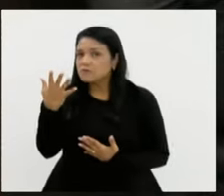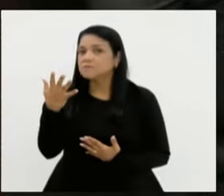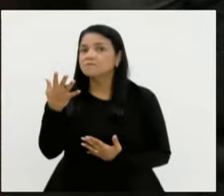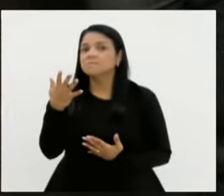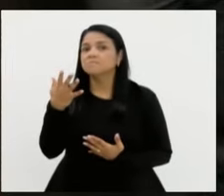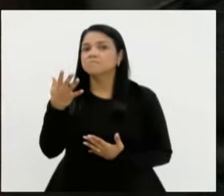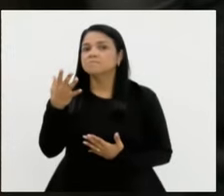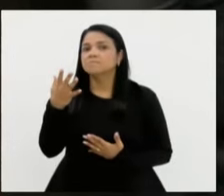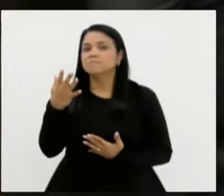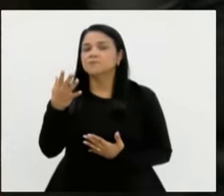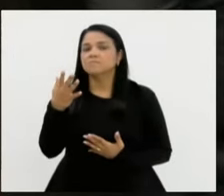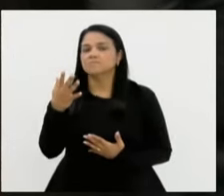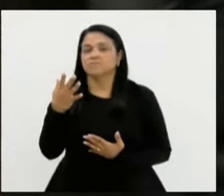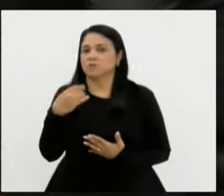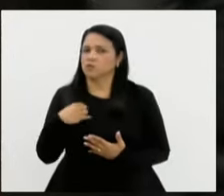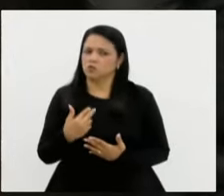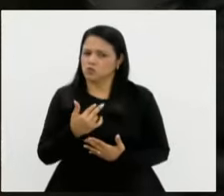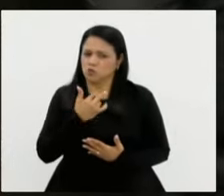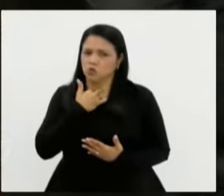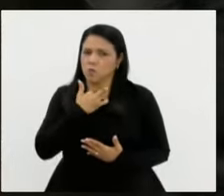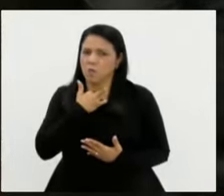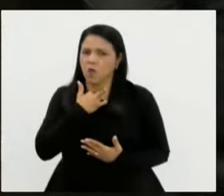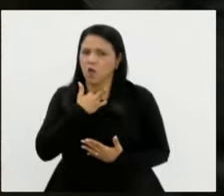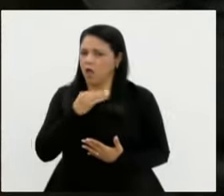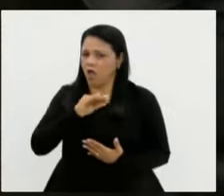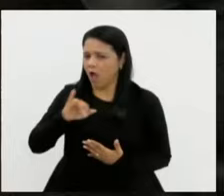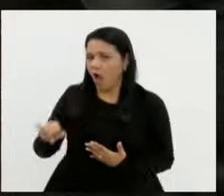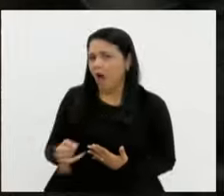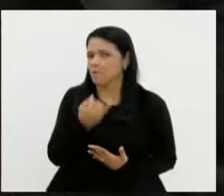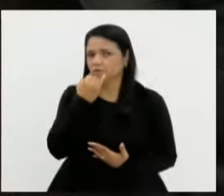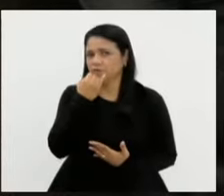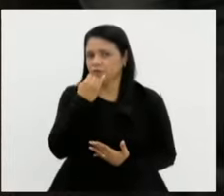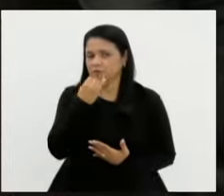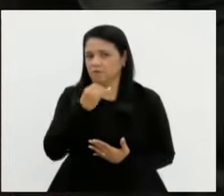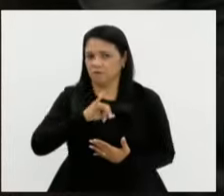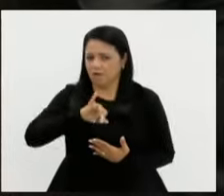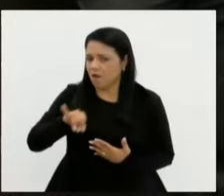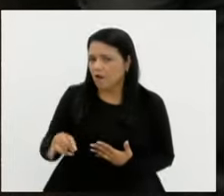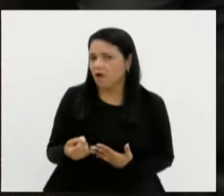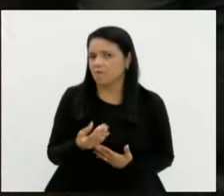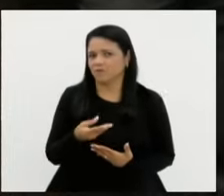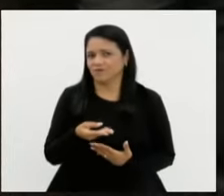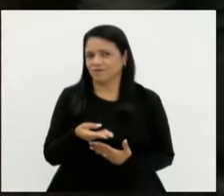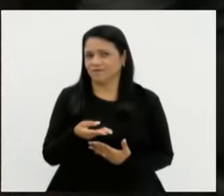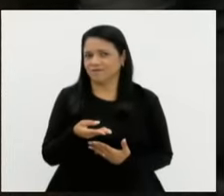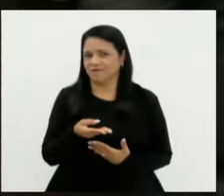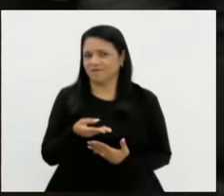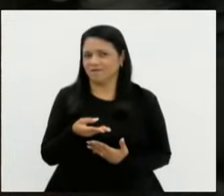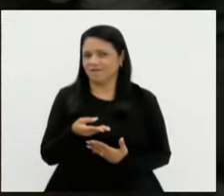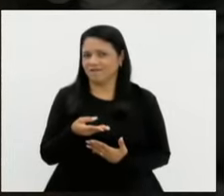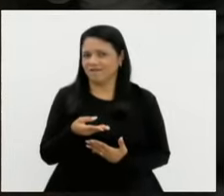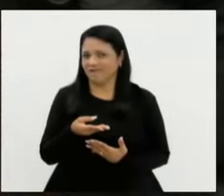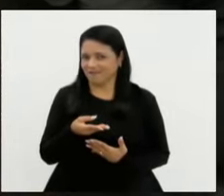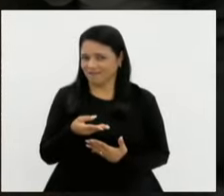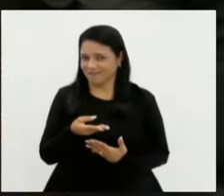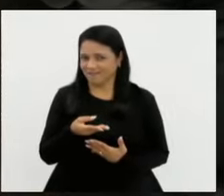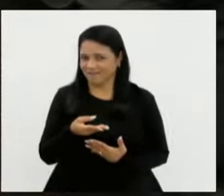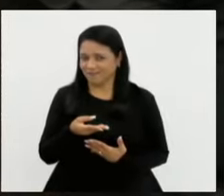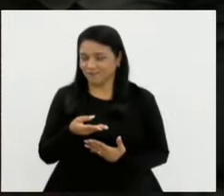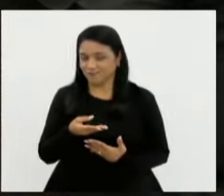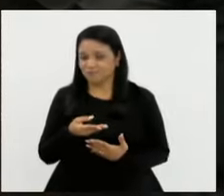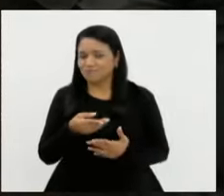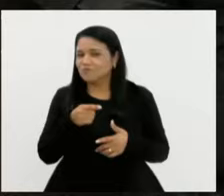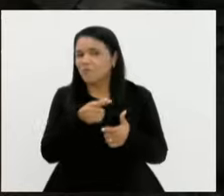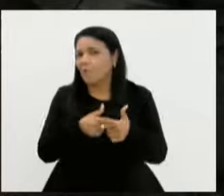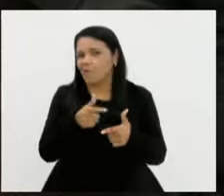tirar casquinha em cima de ninguém. Ninguém assumiu uma posição de querer tirar proveito em cima de uma